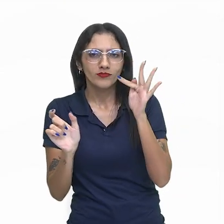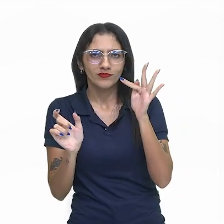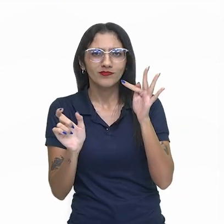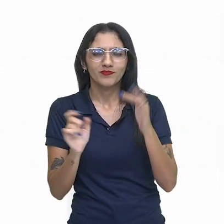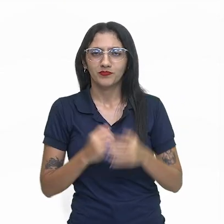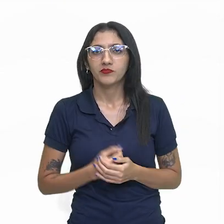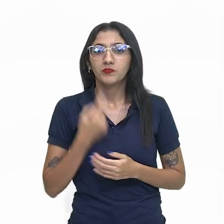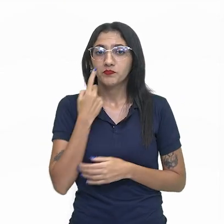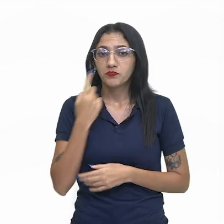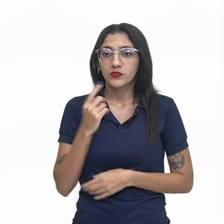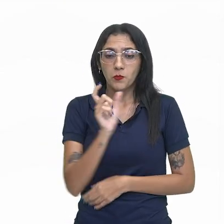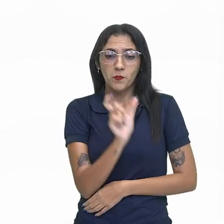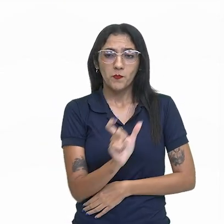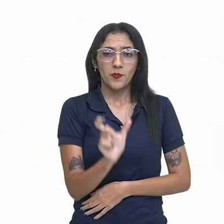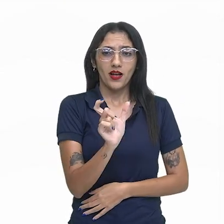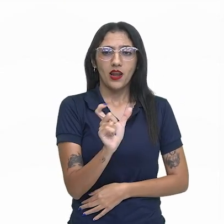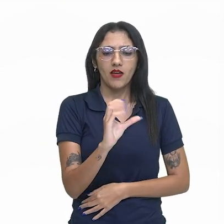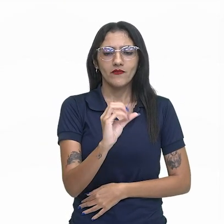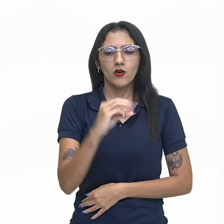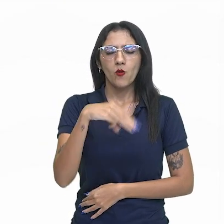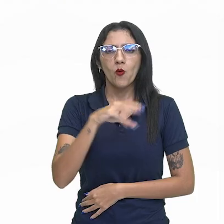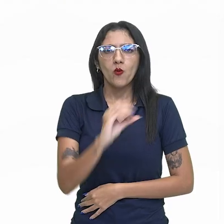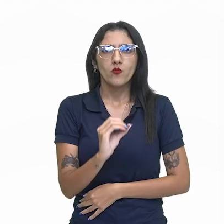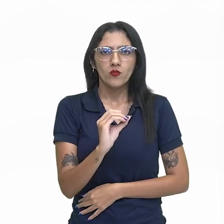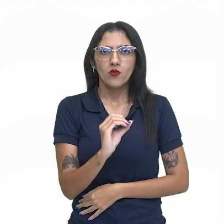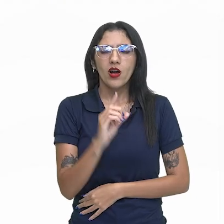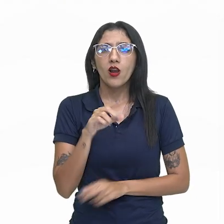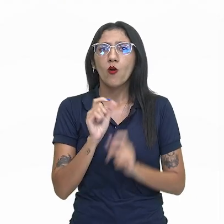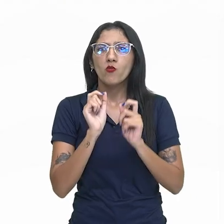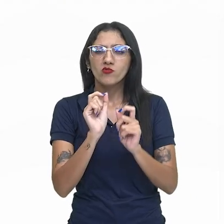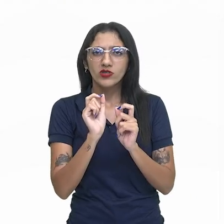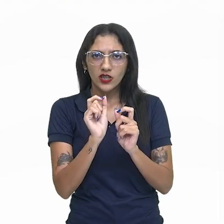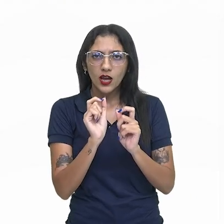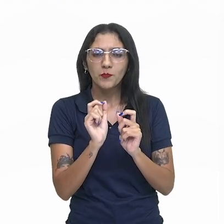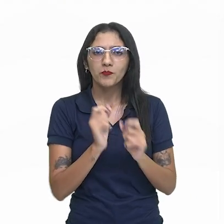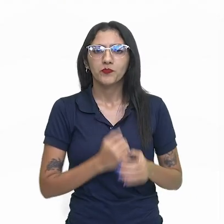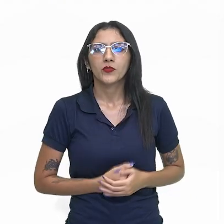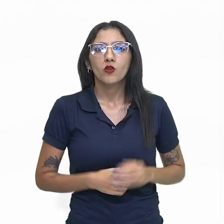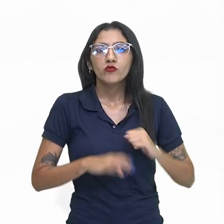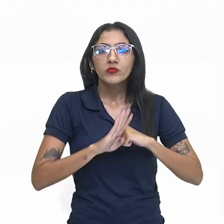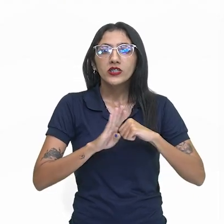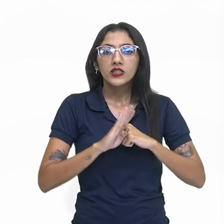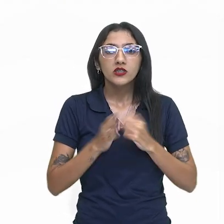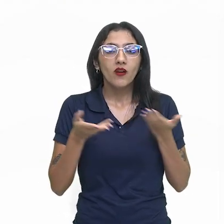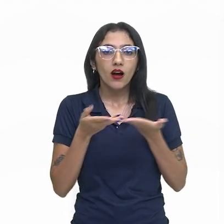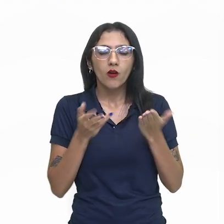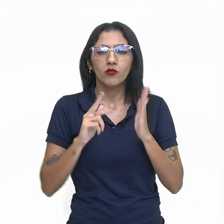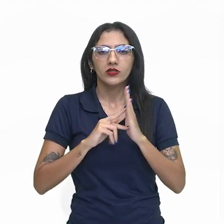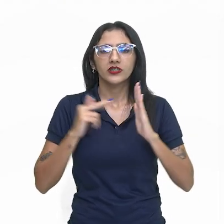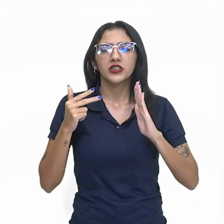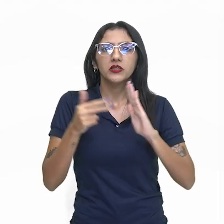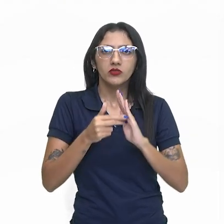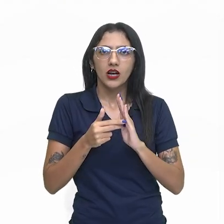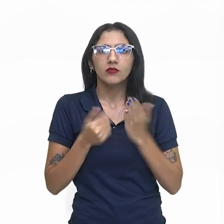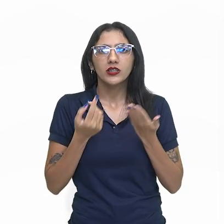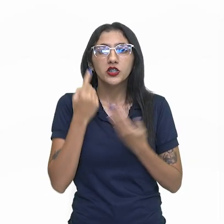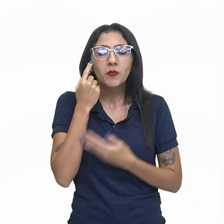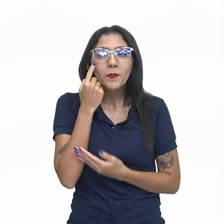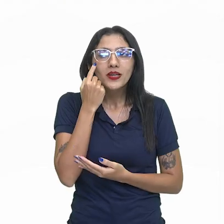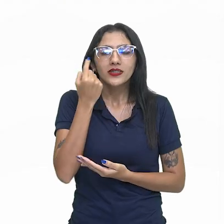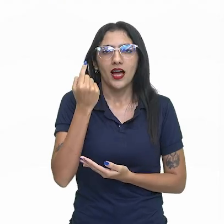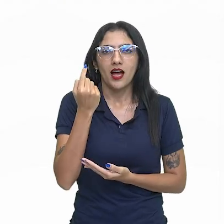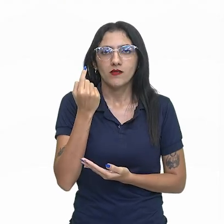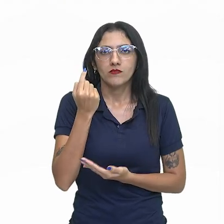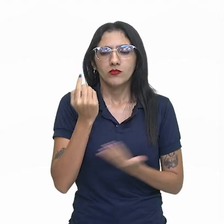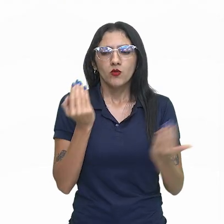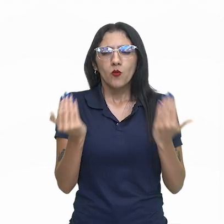conectivo comparativo. A hora que eu coloco esse como aí, ou tal qual, já me dá a ideia que eu estou